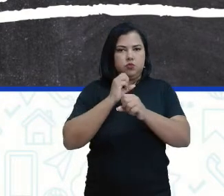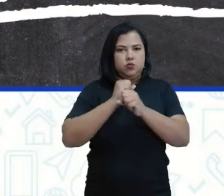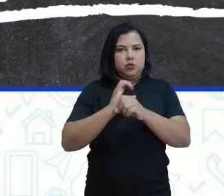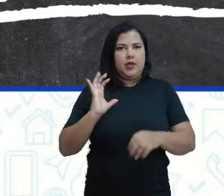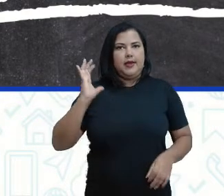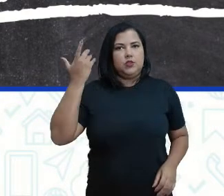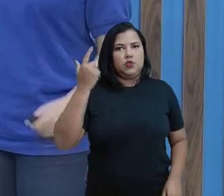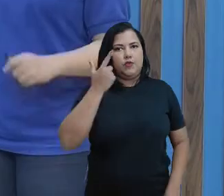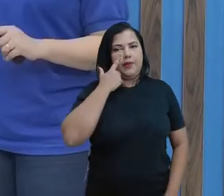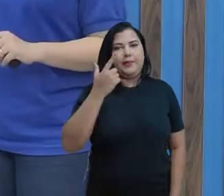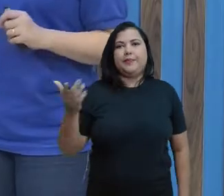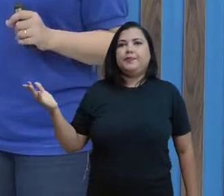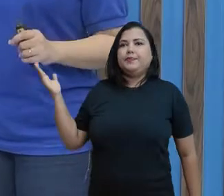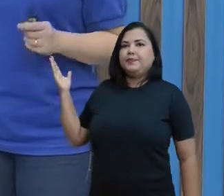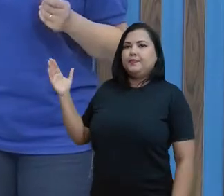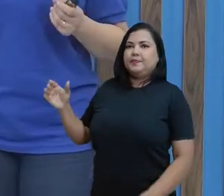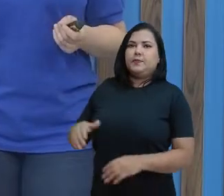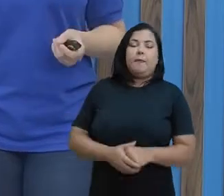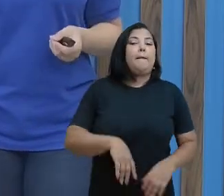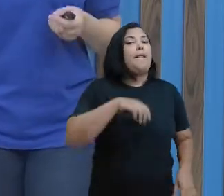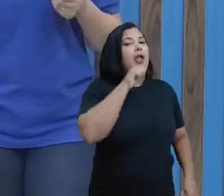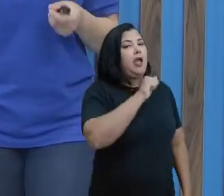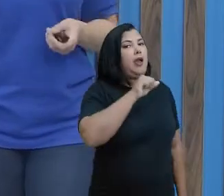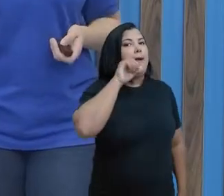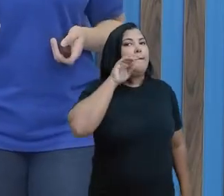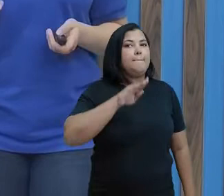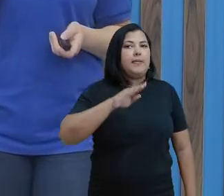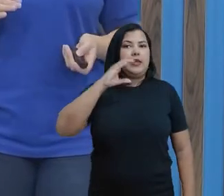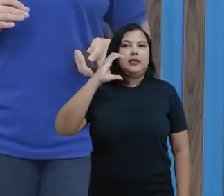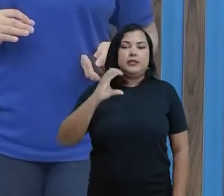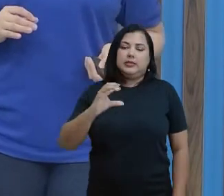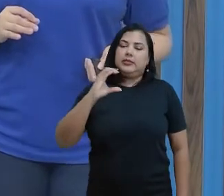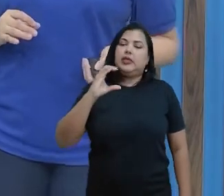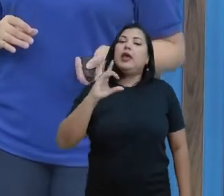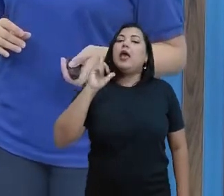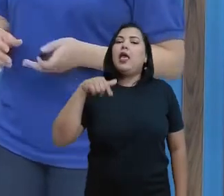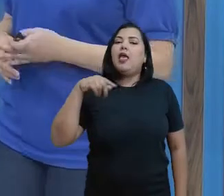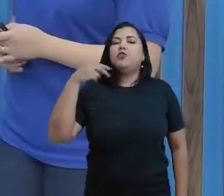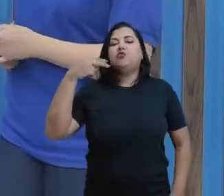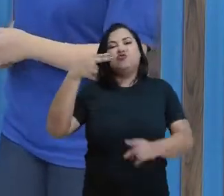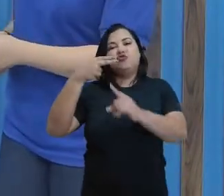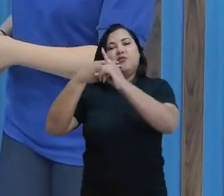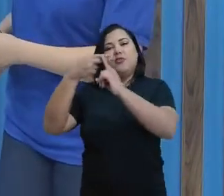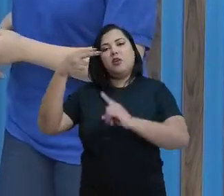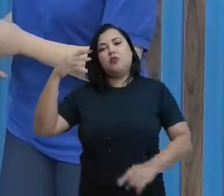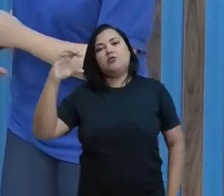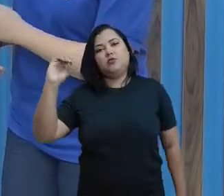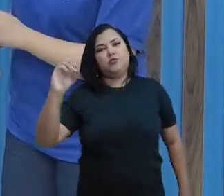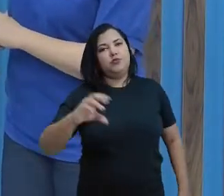aparece ali em cima, onde A, B e C são diferentes de zero, tá bom?